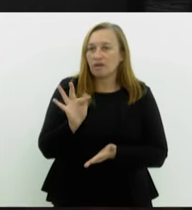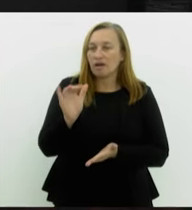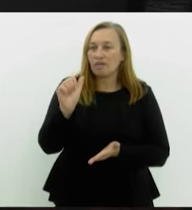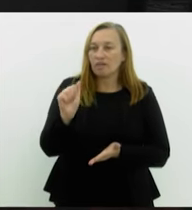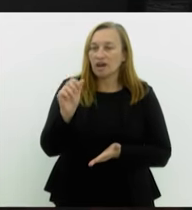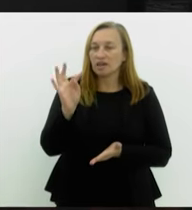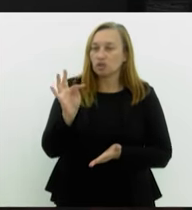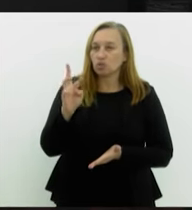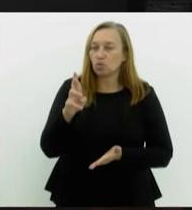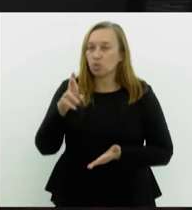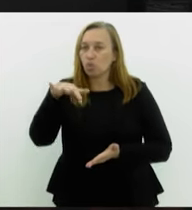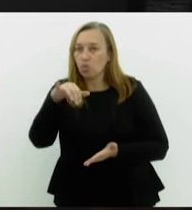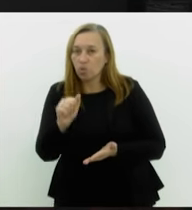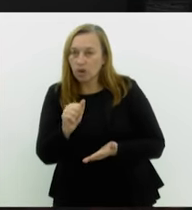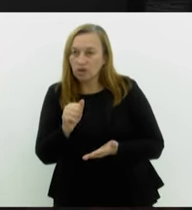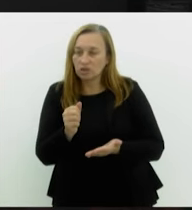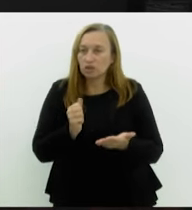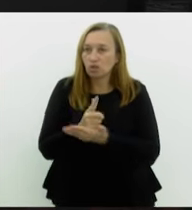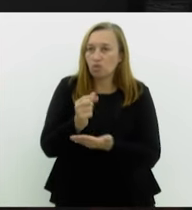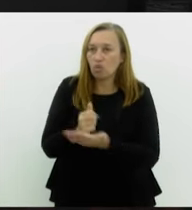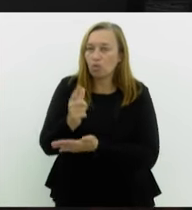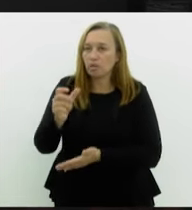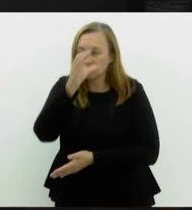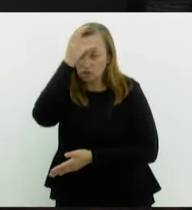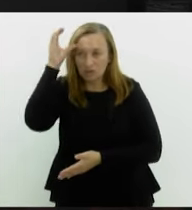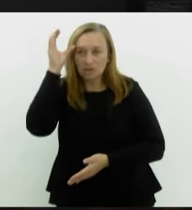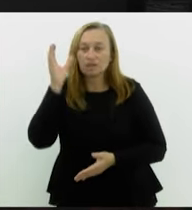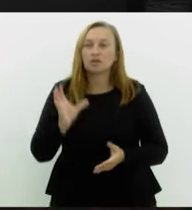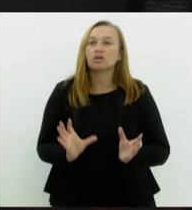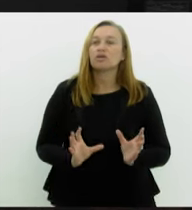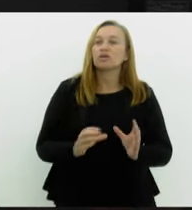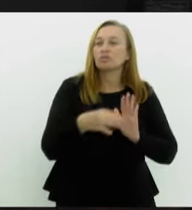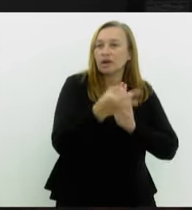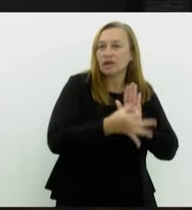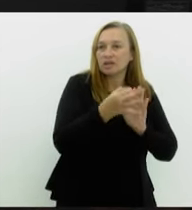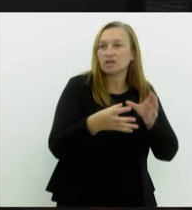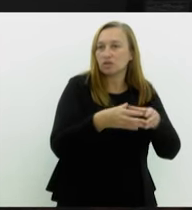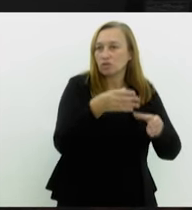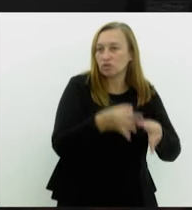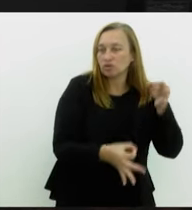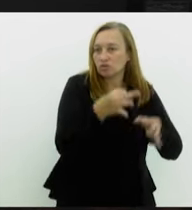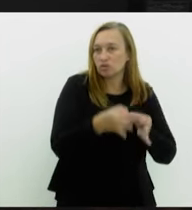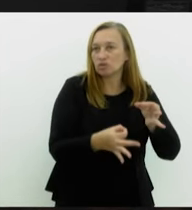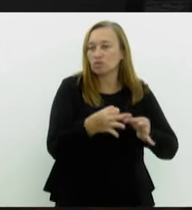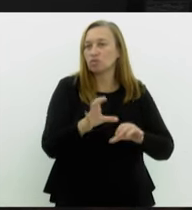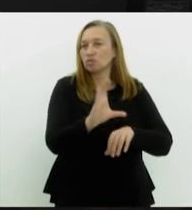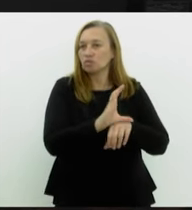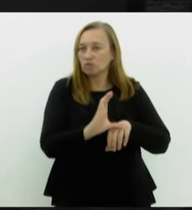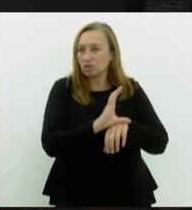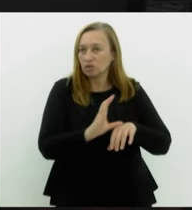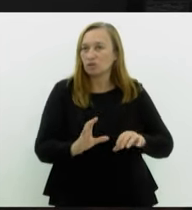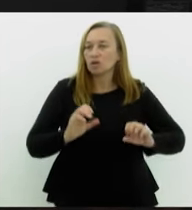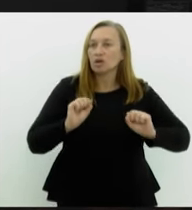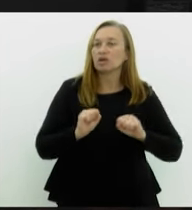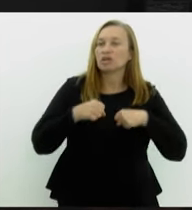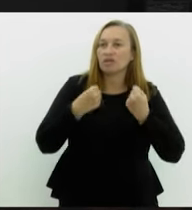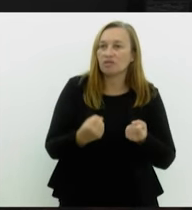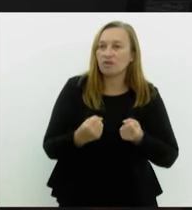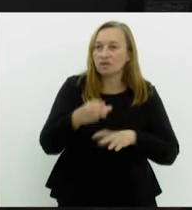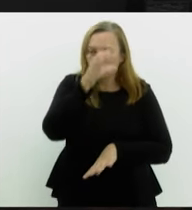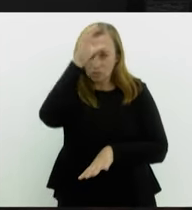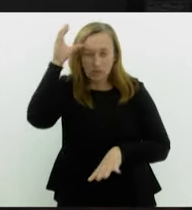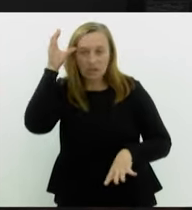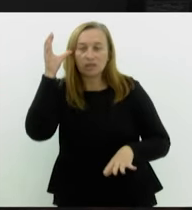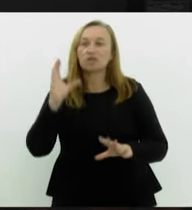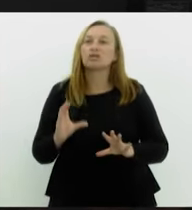clientes. Pareceres das comissões Constituição e Justiça pela Constitucionalidade, de Defesa do Consumidor favorável